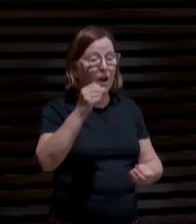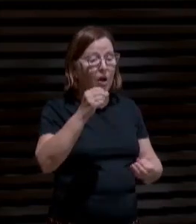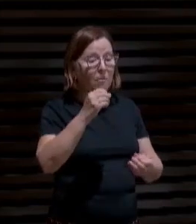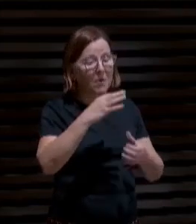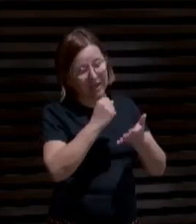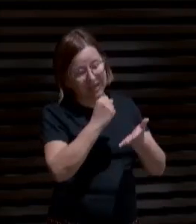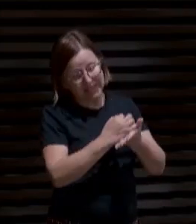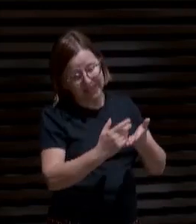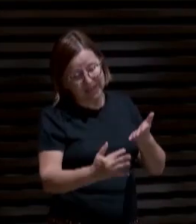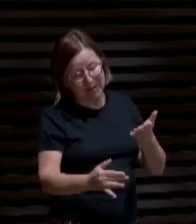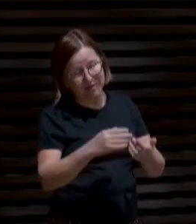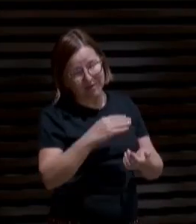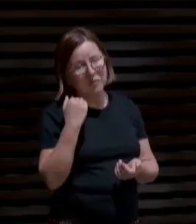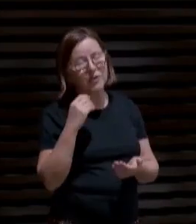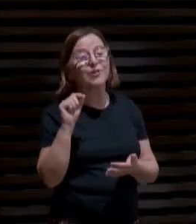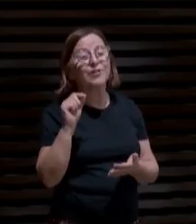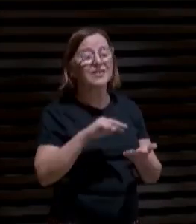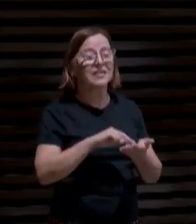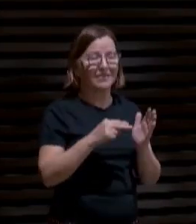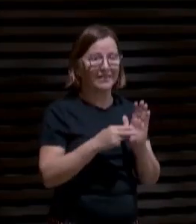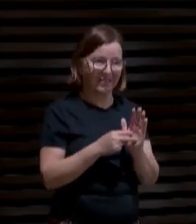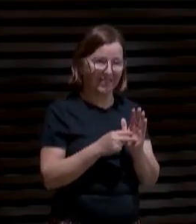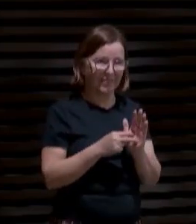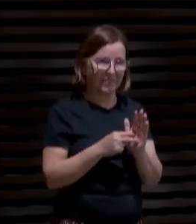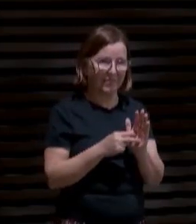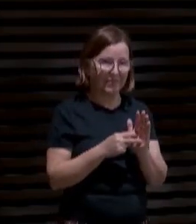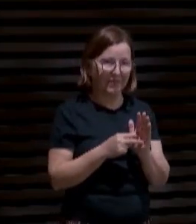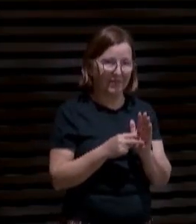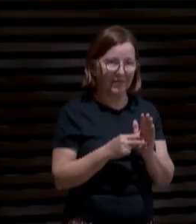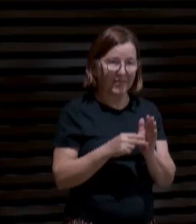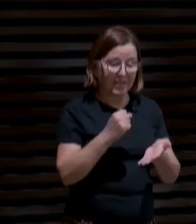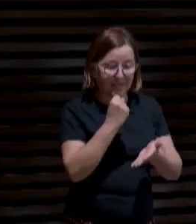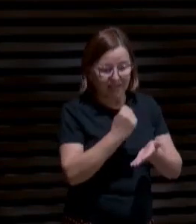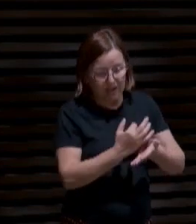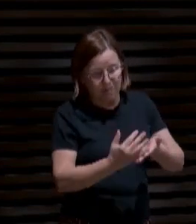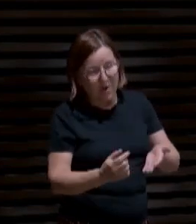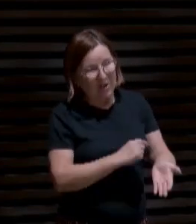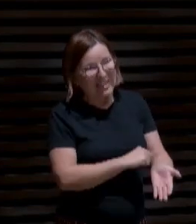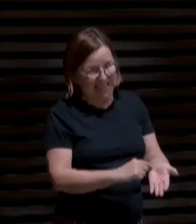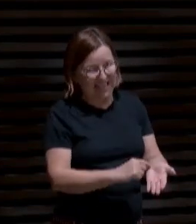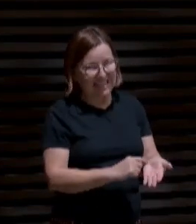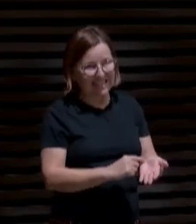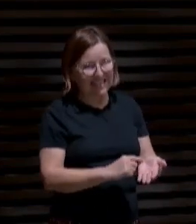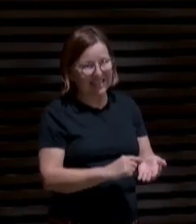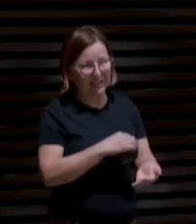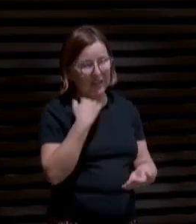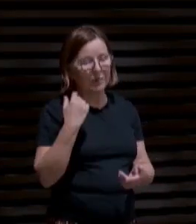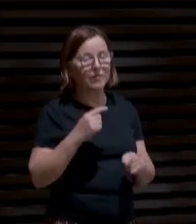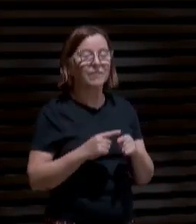O que é derramar sua alma na morte? Derramar o seu sangue na morte. Por